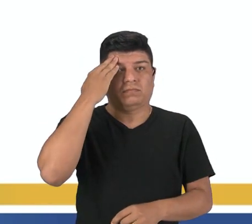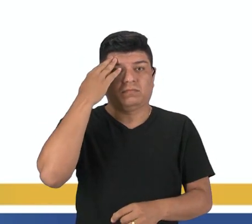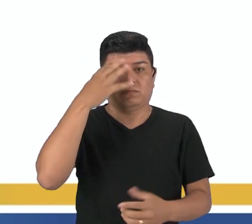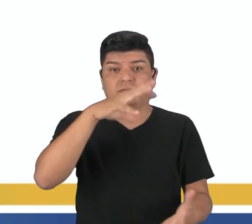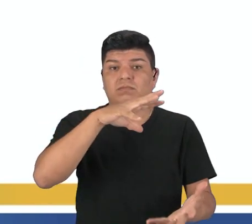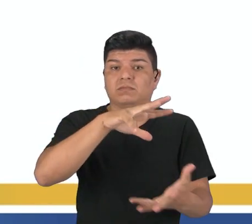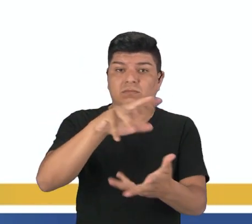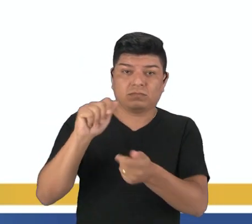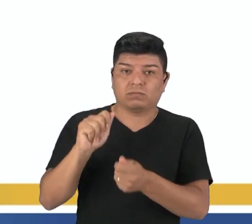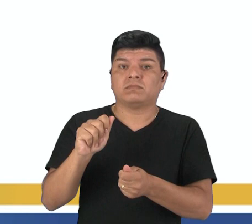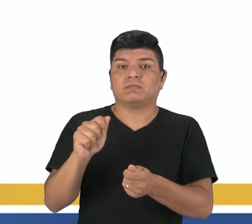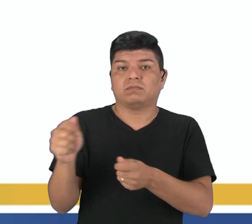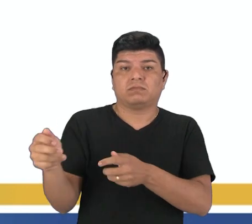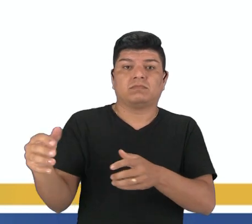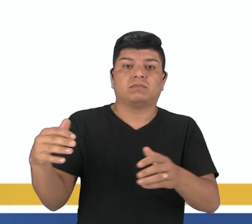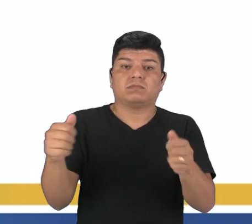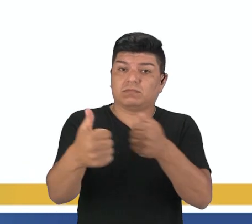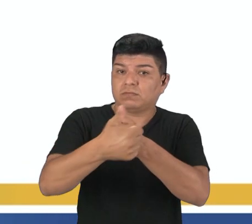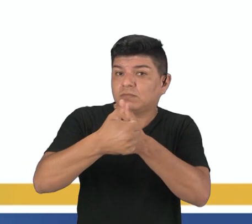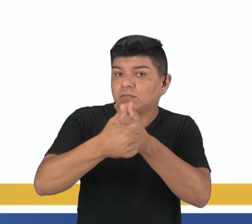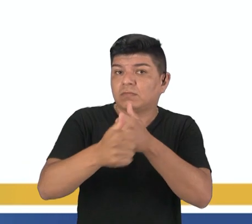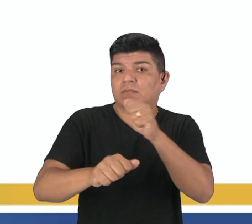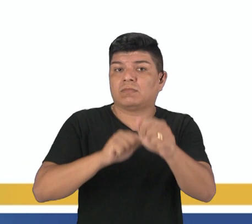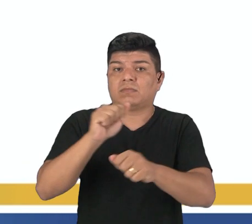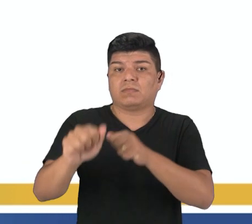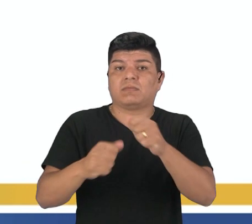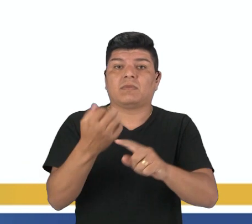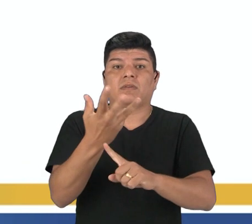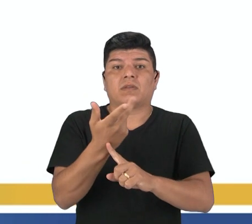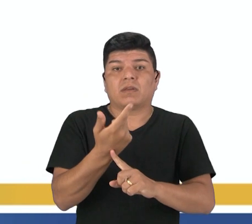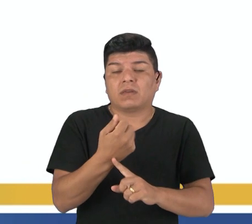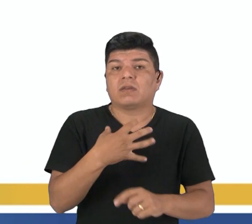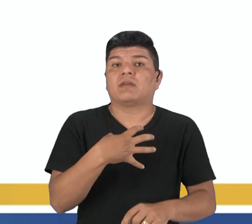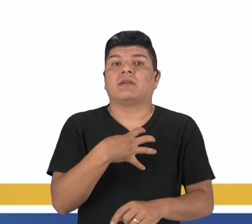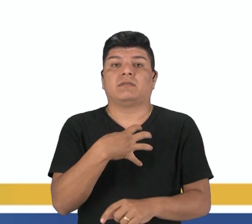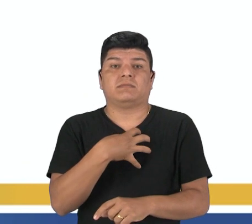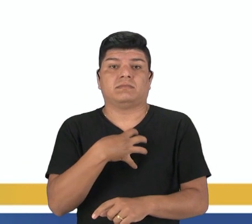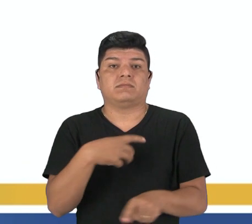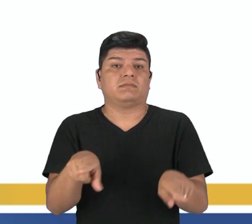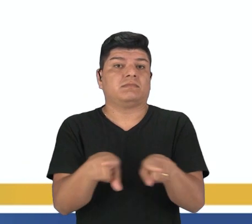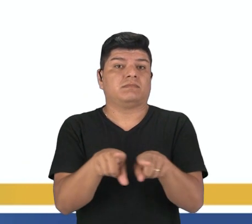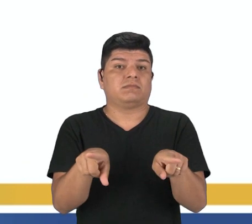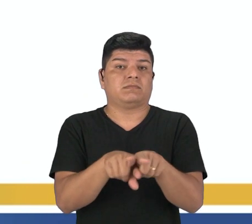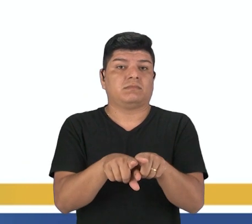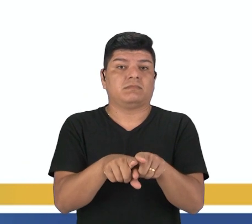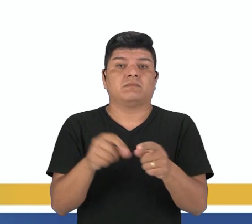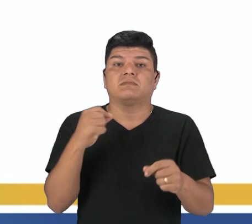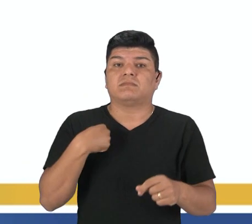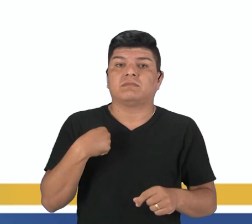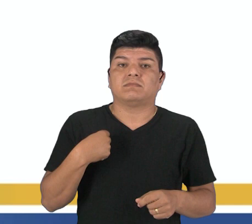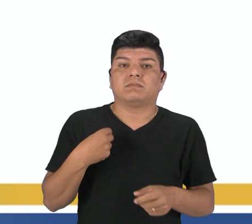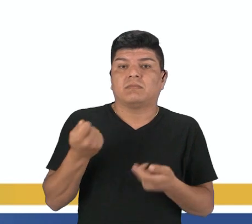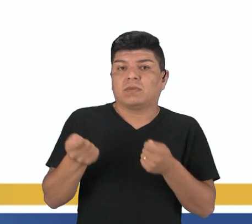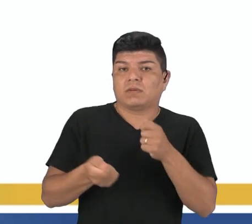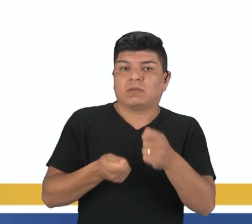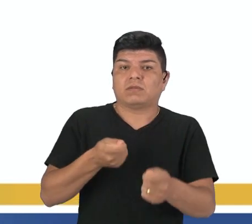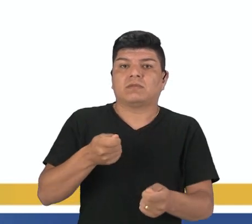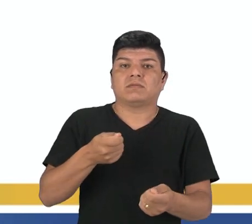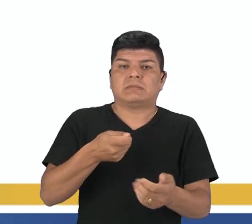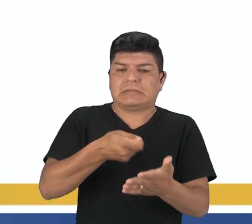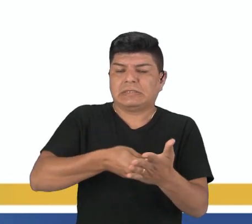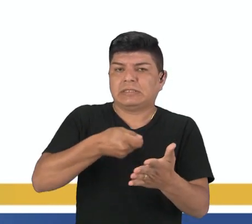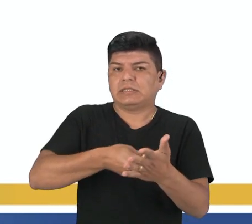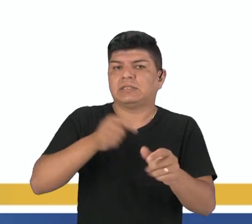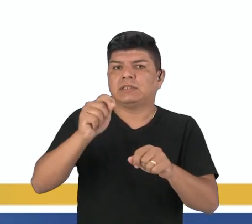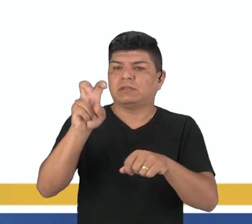que está ao seu redor. E a arte sensorial nada mais é do que explorar esses 5